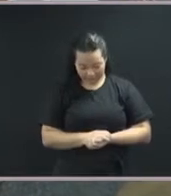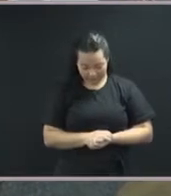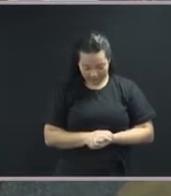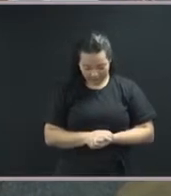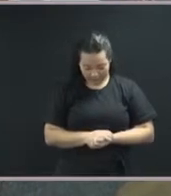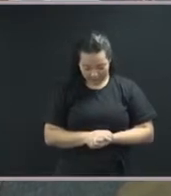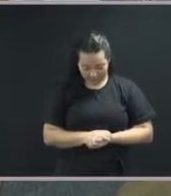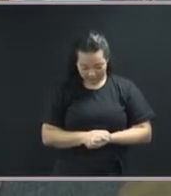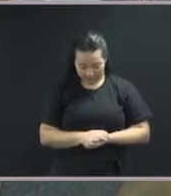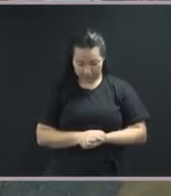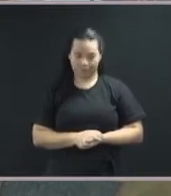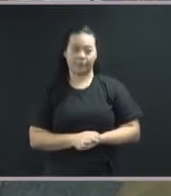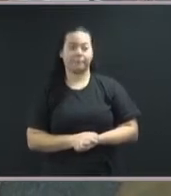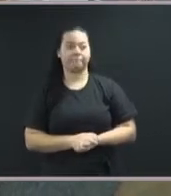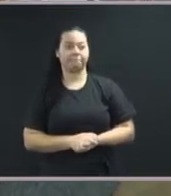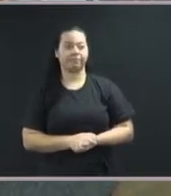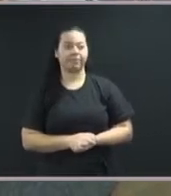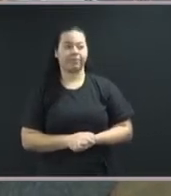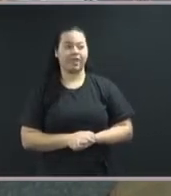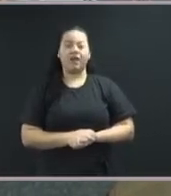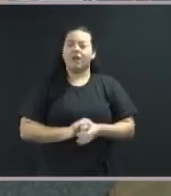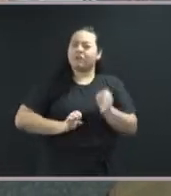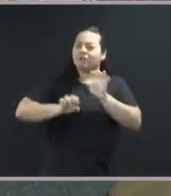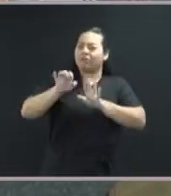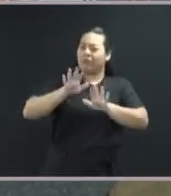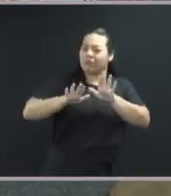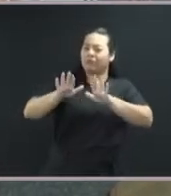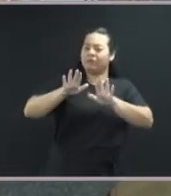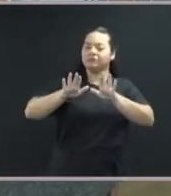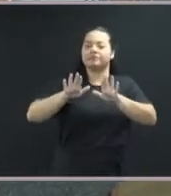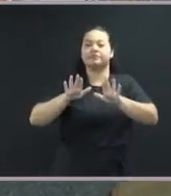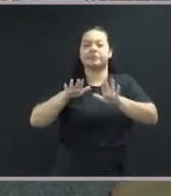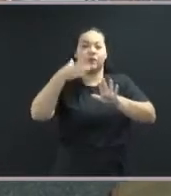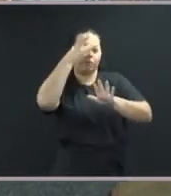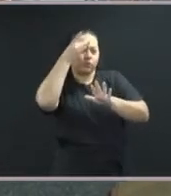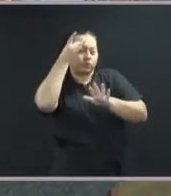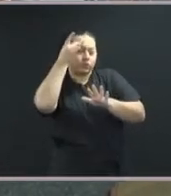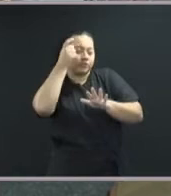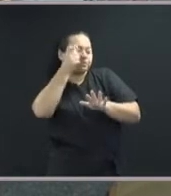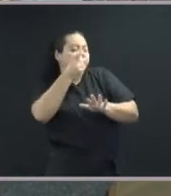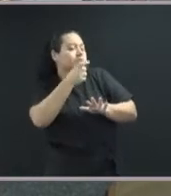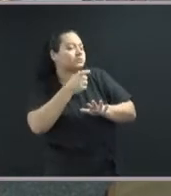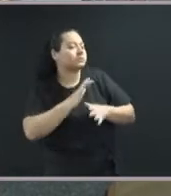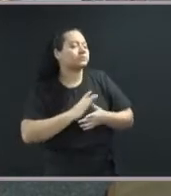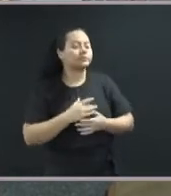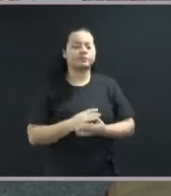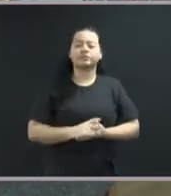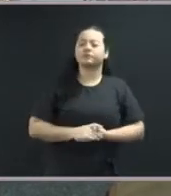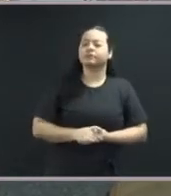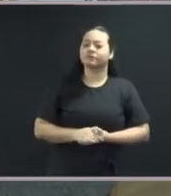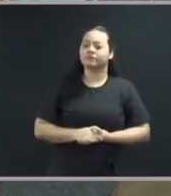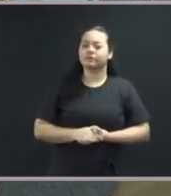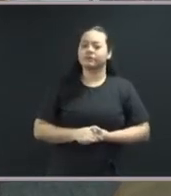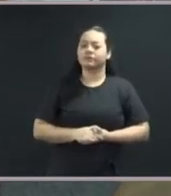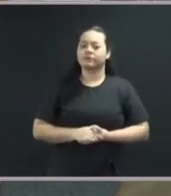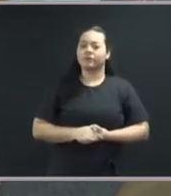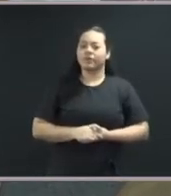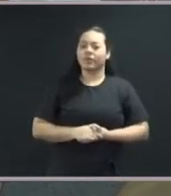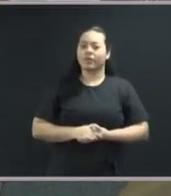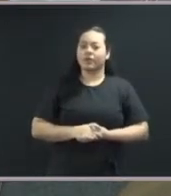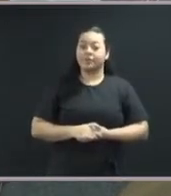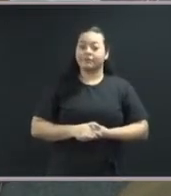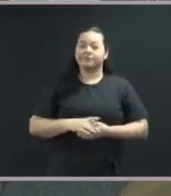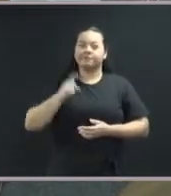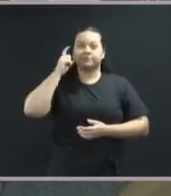eu sei que isso é muito real. Às vezes a pessoa está fazendo um trabalho e às vezes ele nem é chamado para fazer o trabalho. E ele